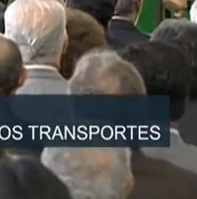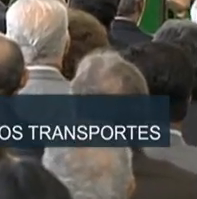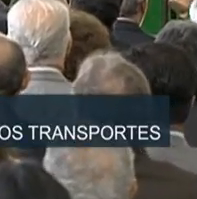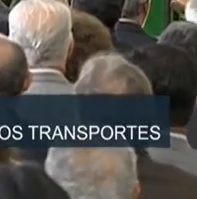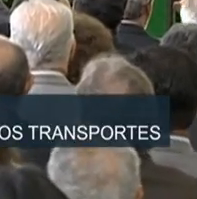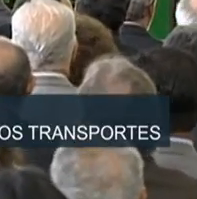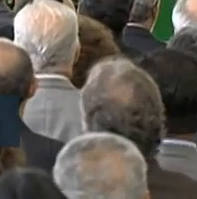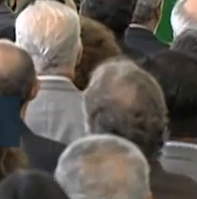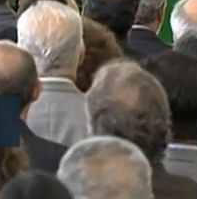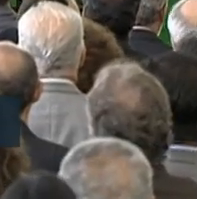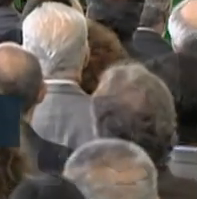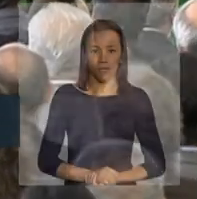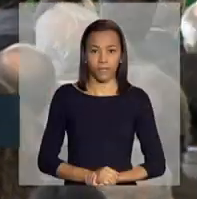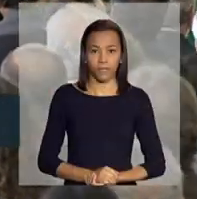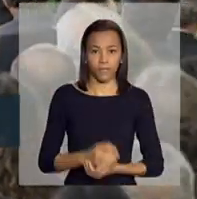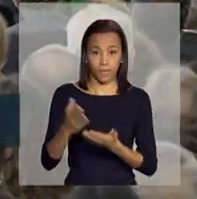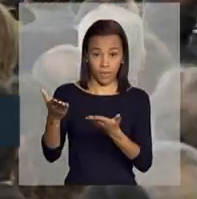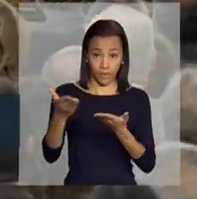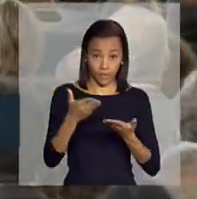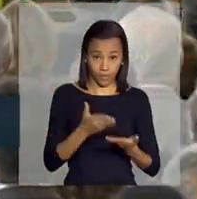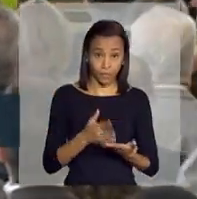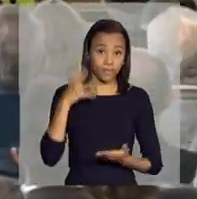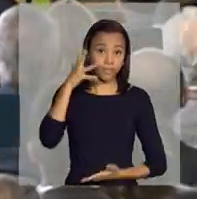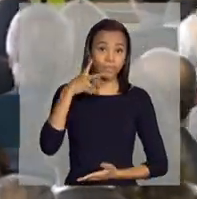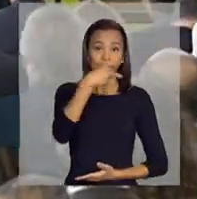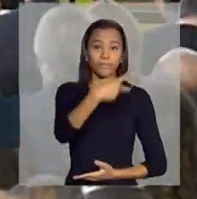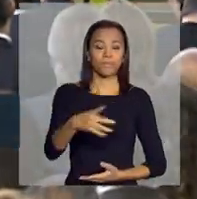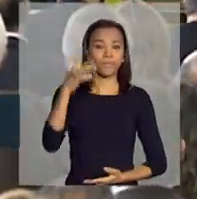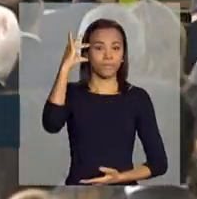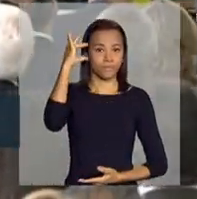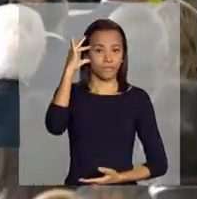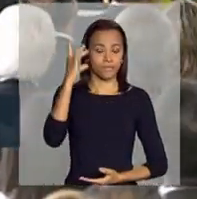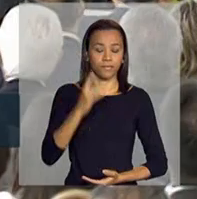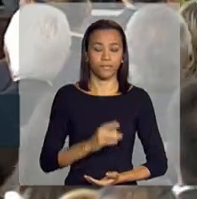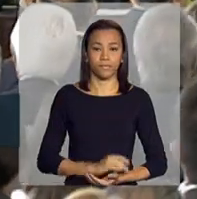Com a palavra, senhora Presidenta da República.